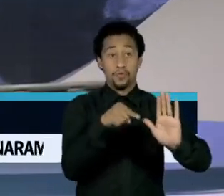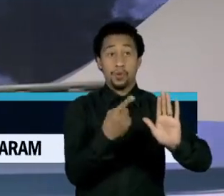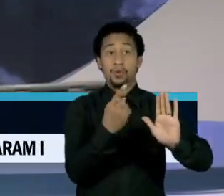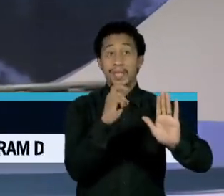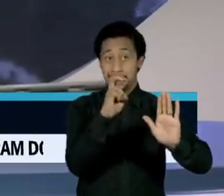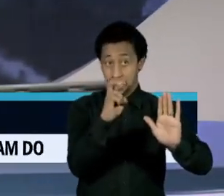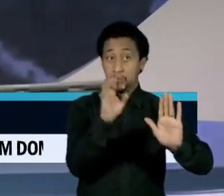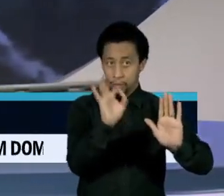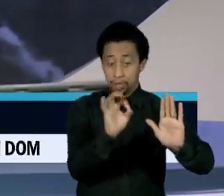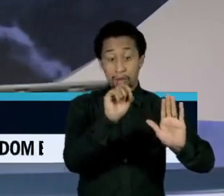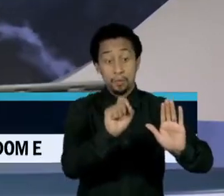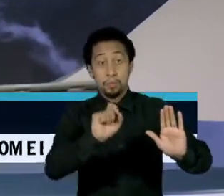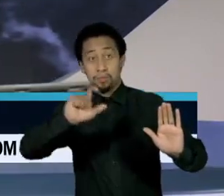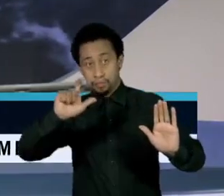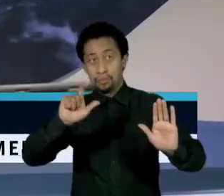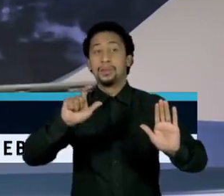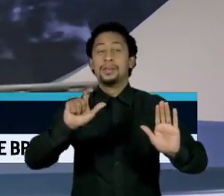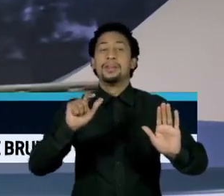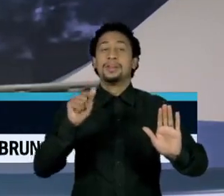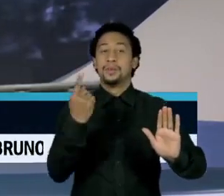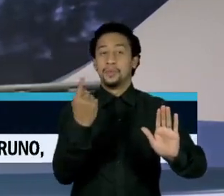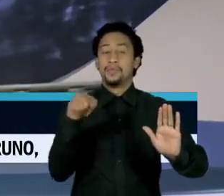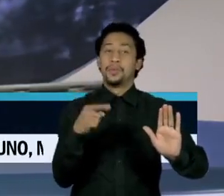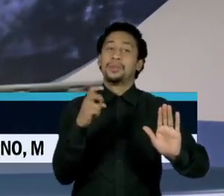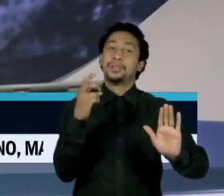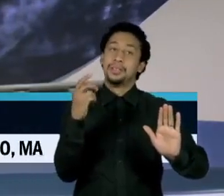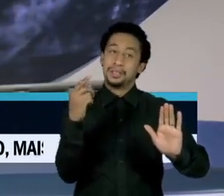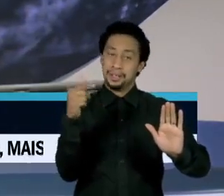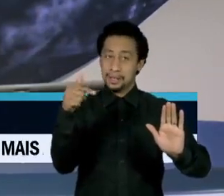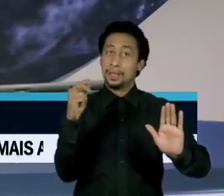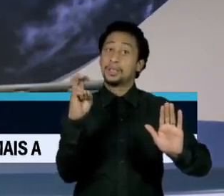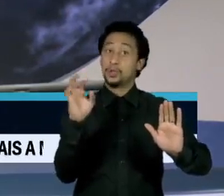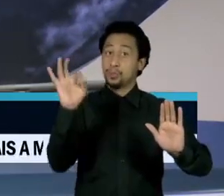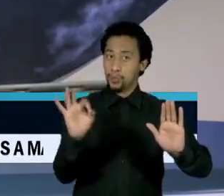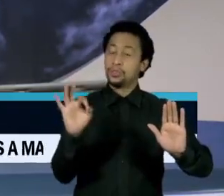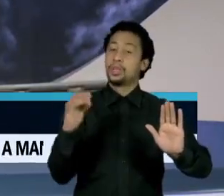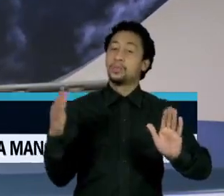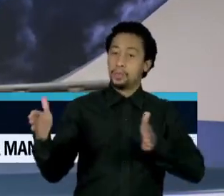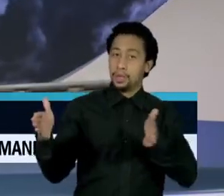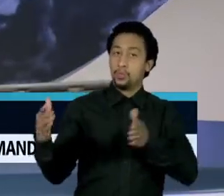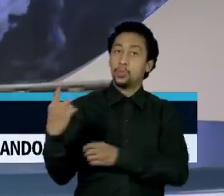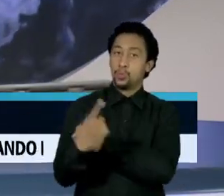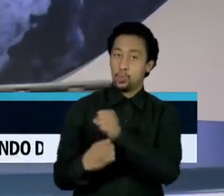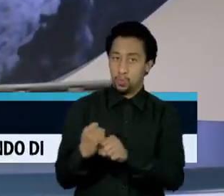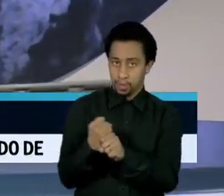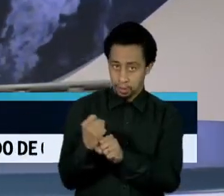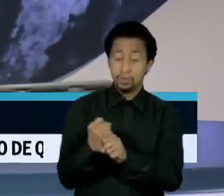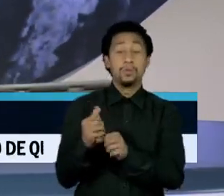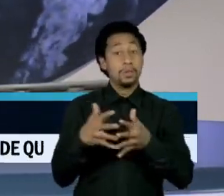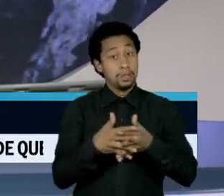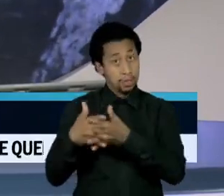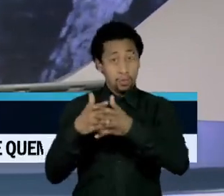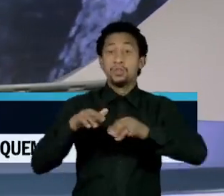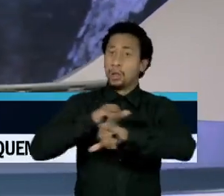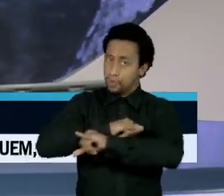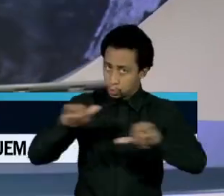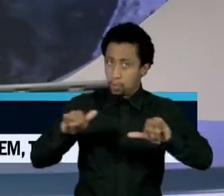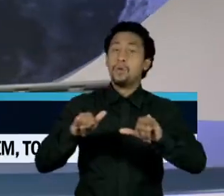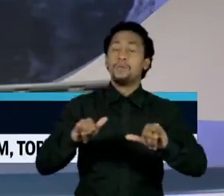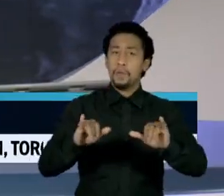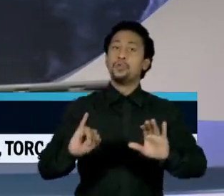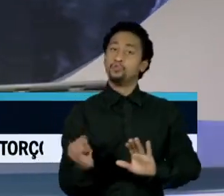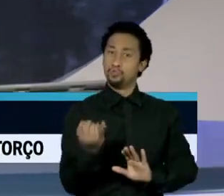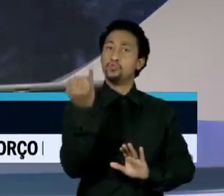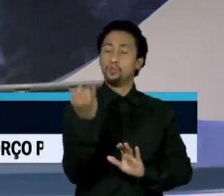1,75 por cento ao ano o banco também indicou que vai manter o ritmo mais acelerado das elevações das taxas